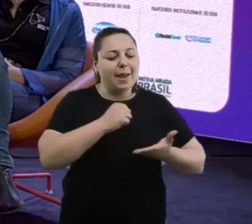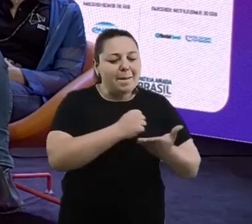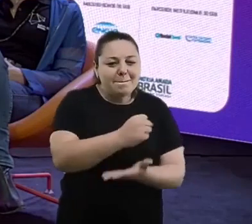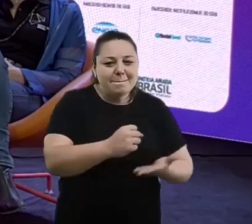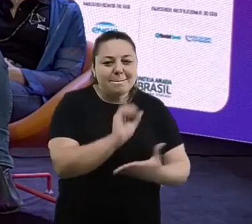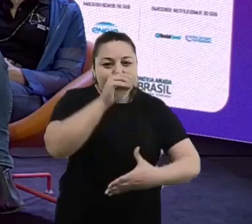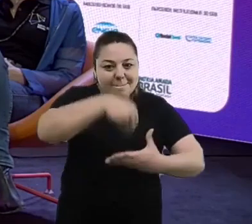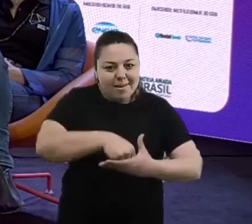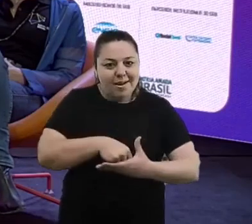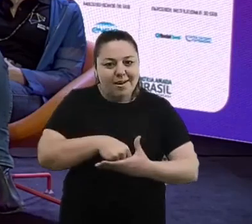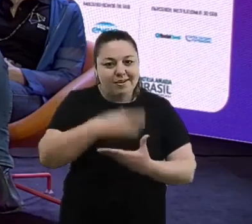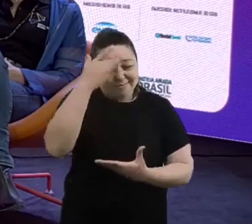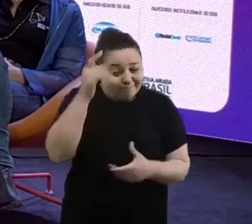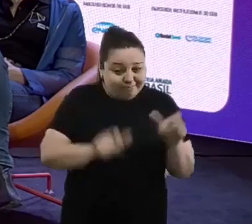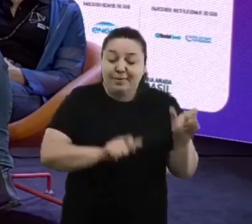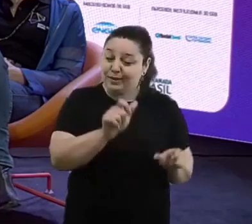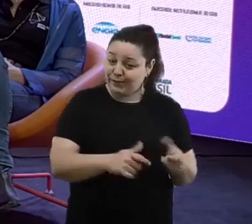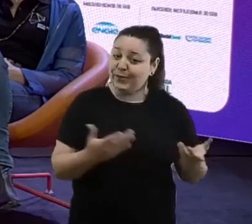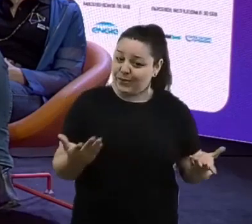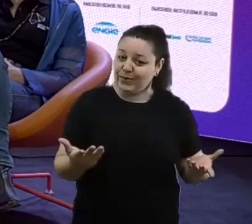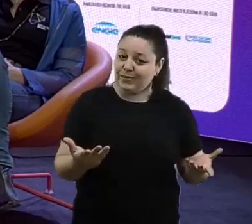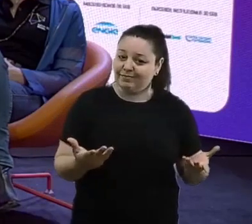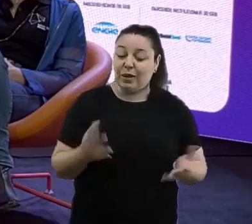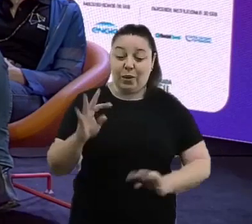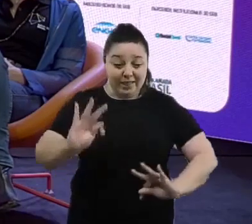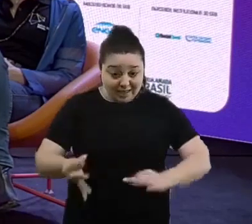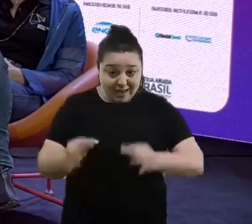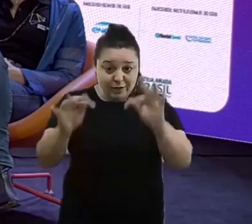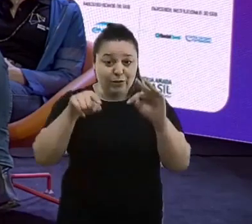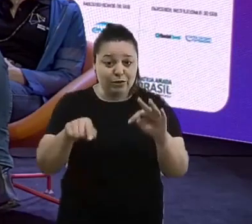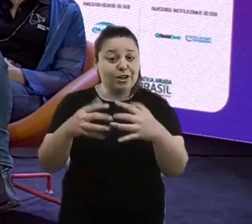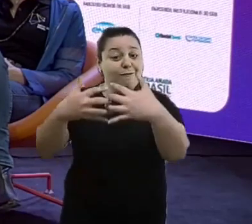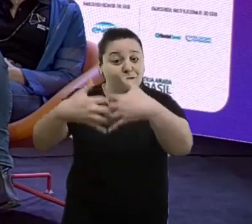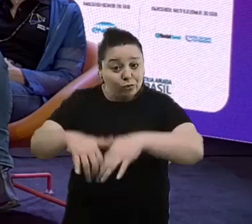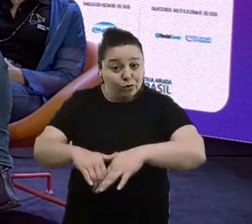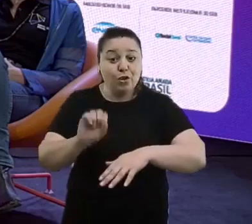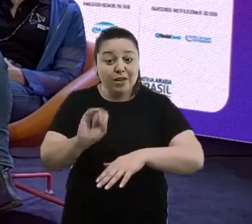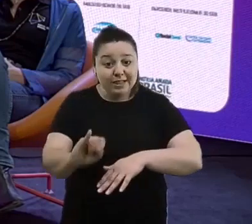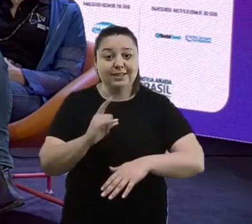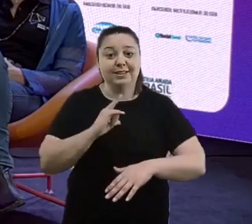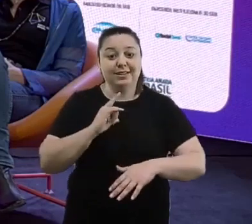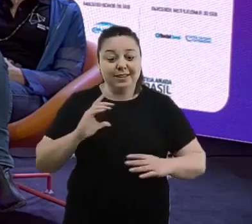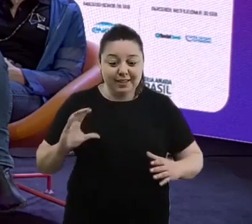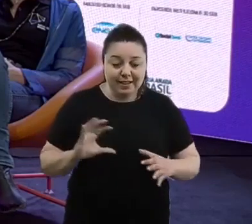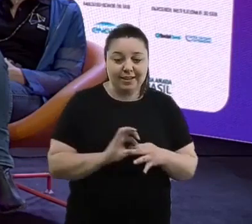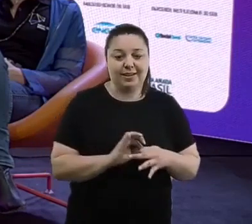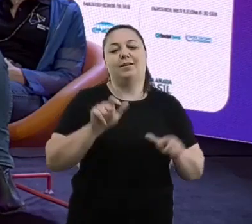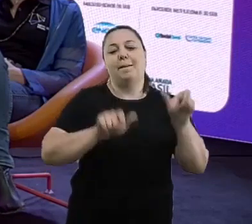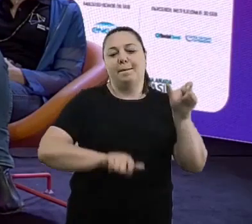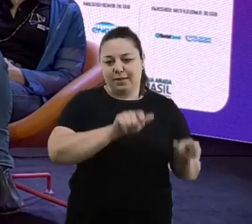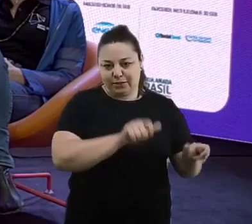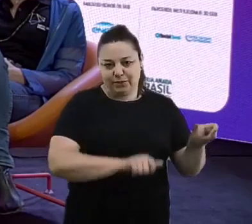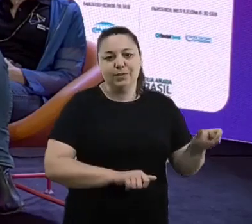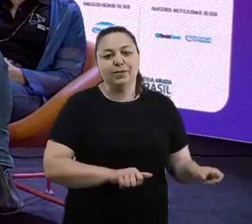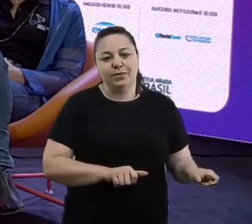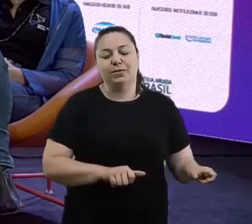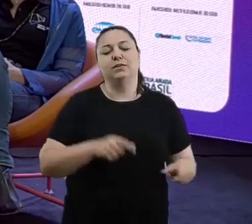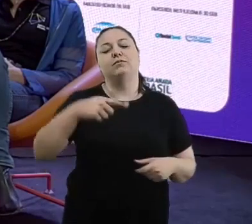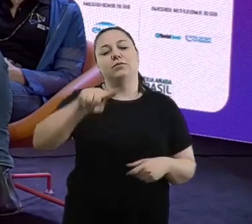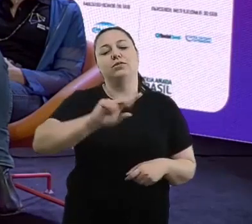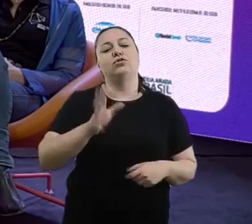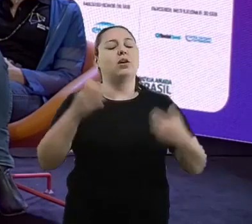dar certo, um trabalho de dados e tecnologia, pessoas. Então, vocês fizeram isso, você falou que já tiveram ganhos, eu tenho certeza,